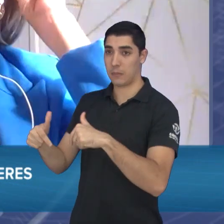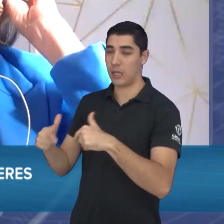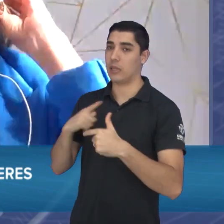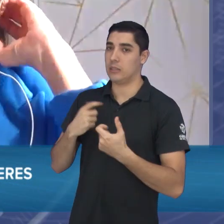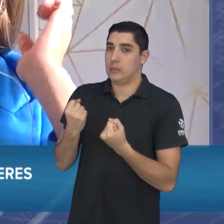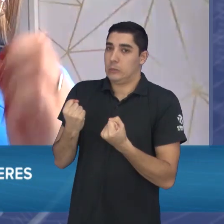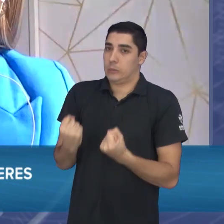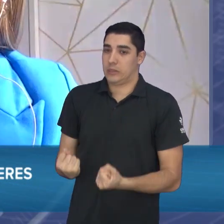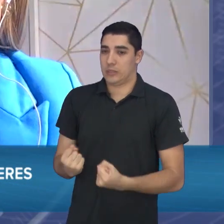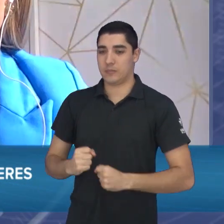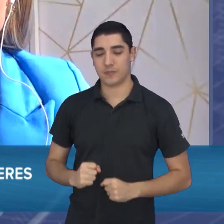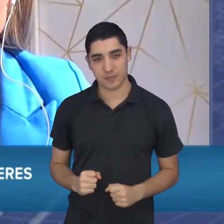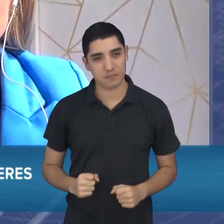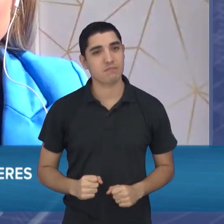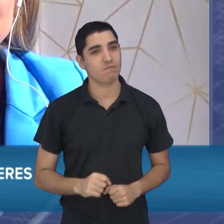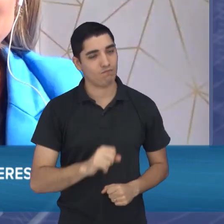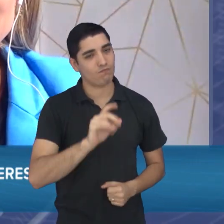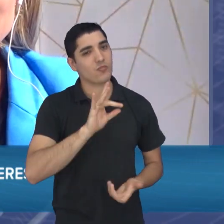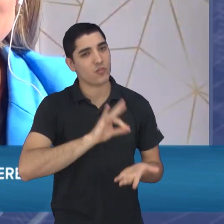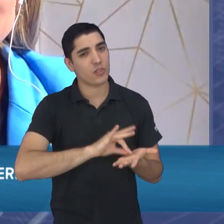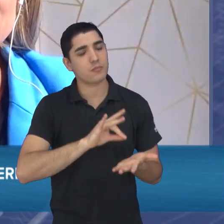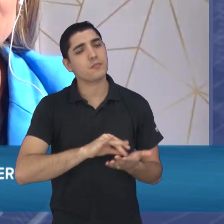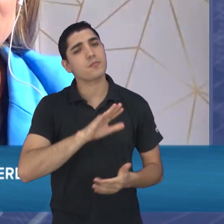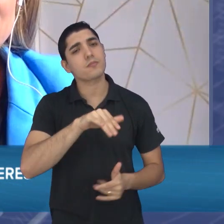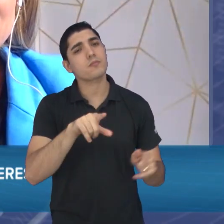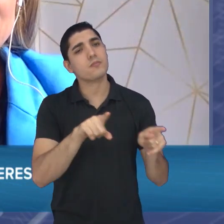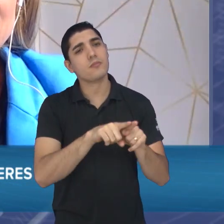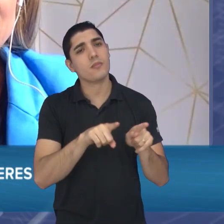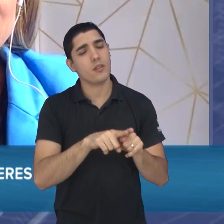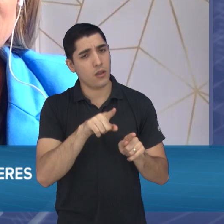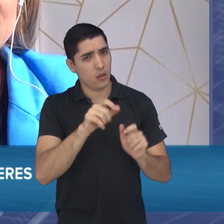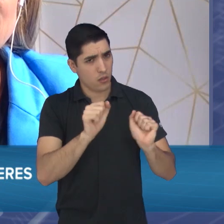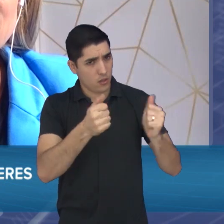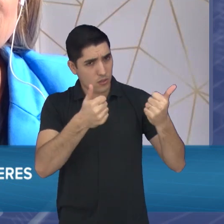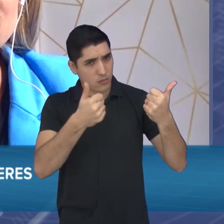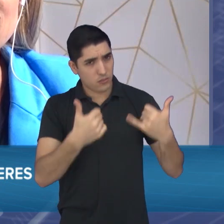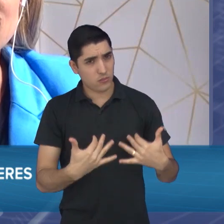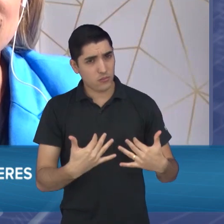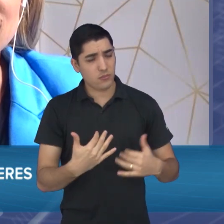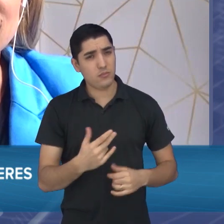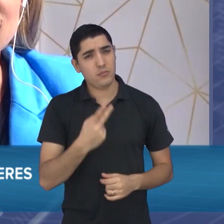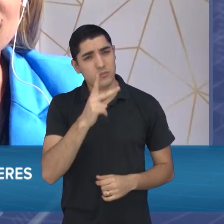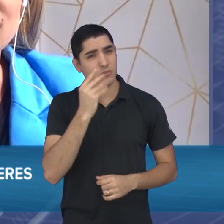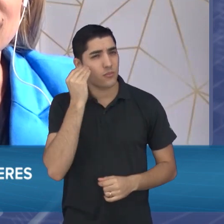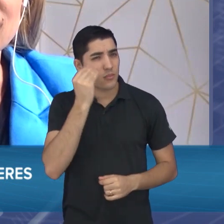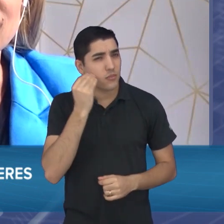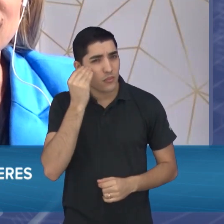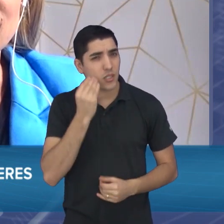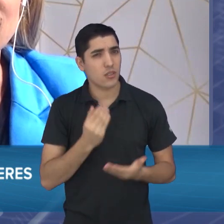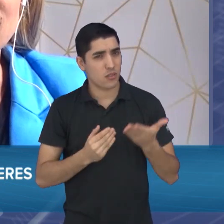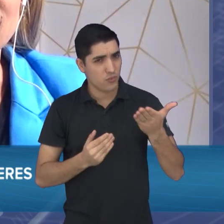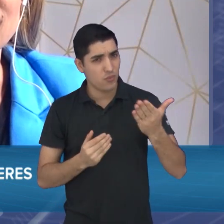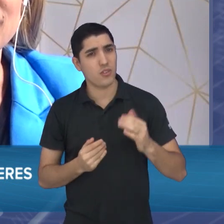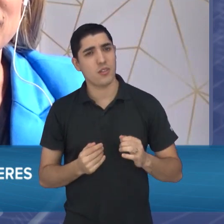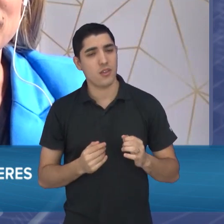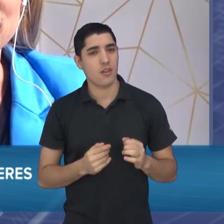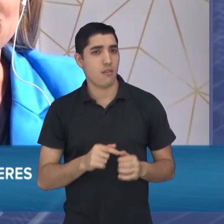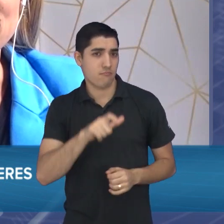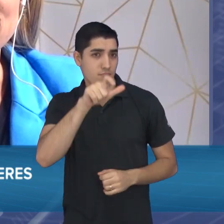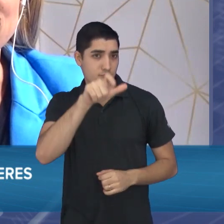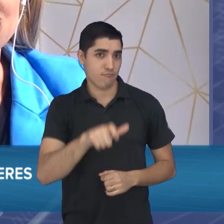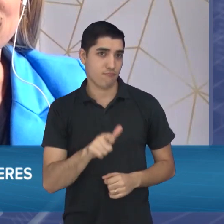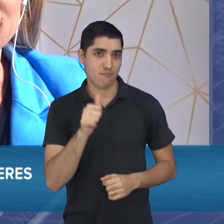Sim, sim. E Paula, queria que você falasse um pouquinho dessa sua experiência. Você, como né, uma